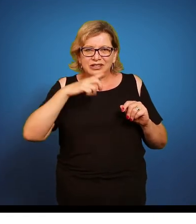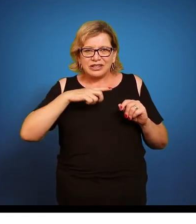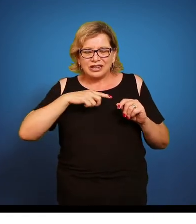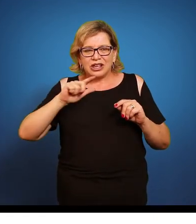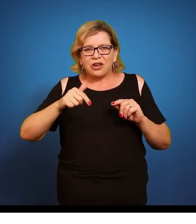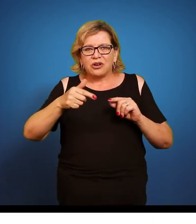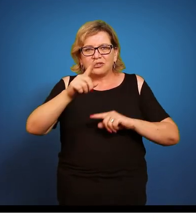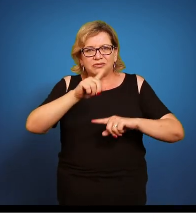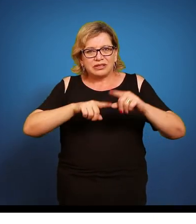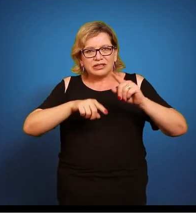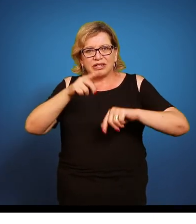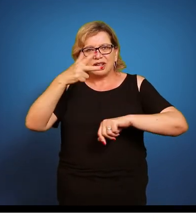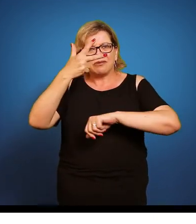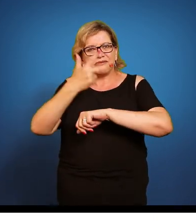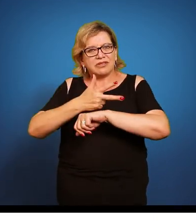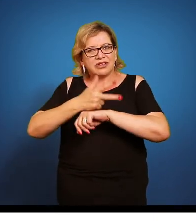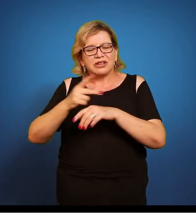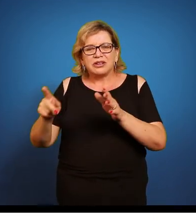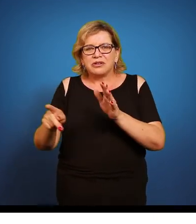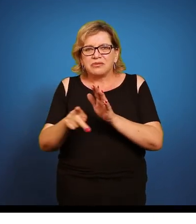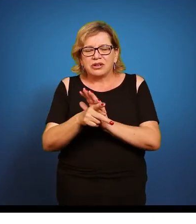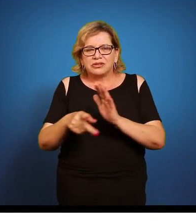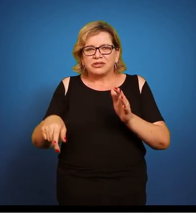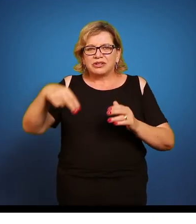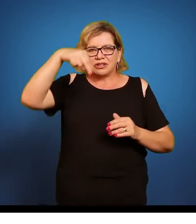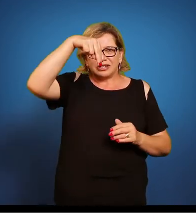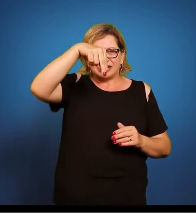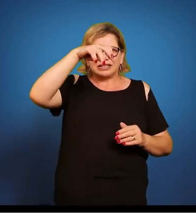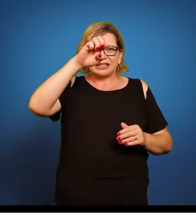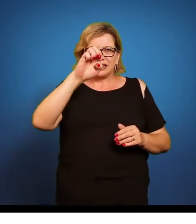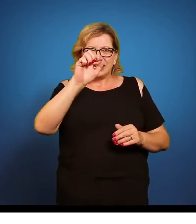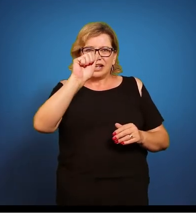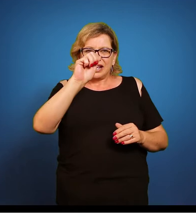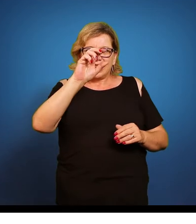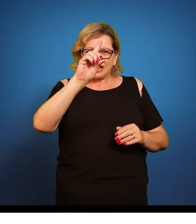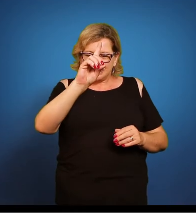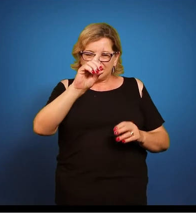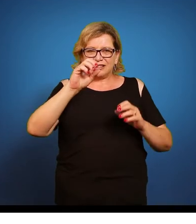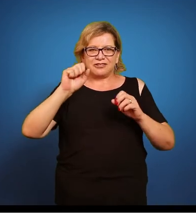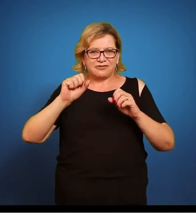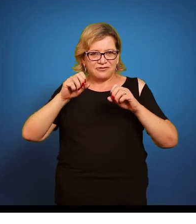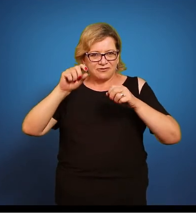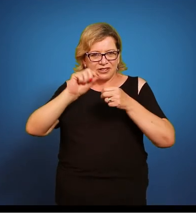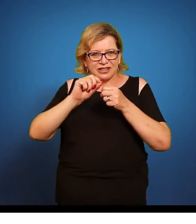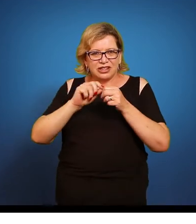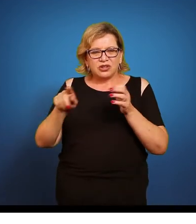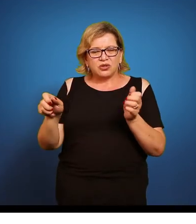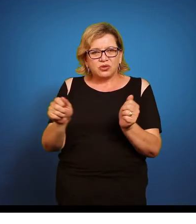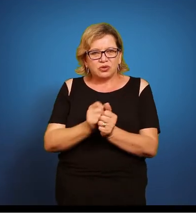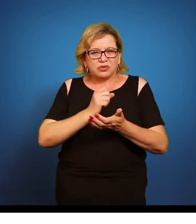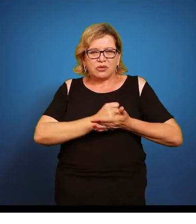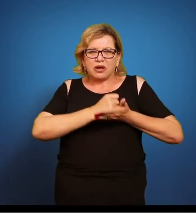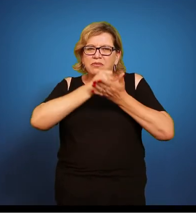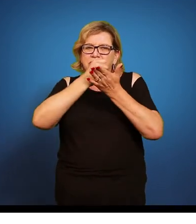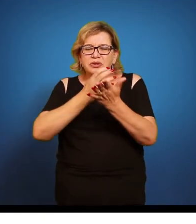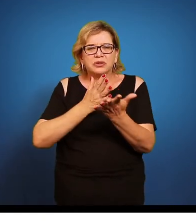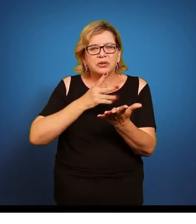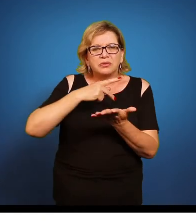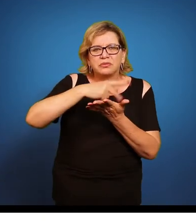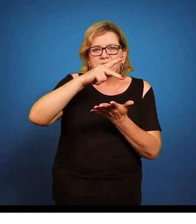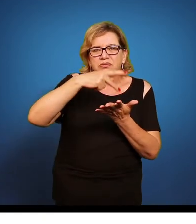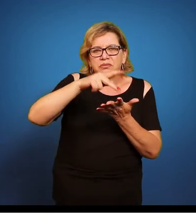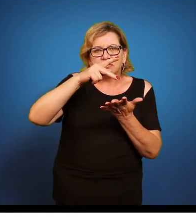uma websérie produzida pelo núcleo de educação a distância da unicentro com apoio da pró reitoria de ensino e do pia o nosso